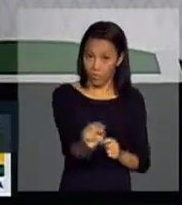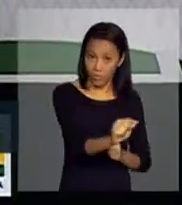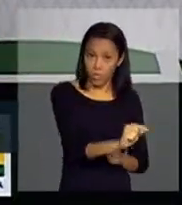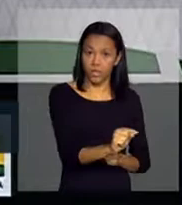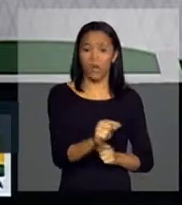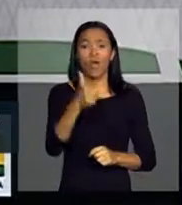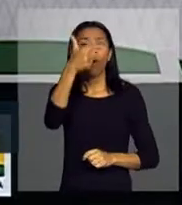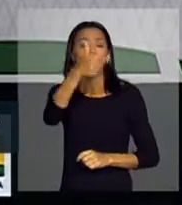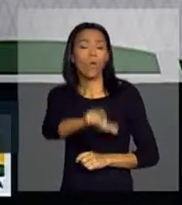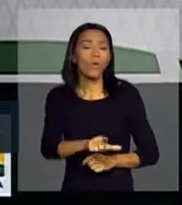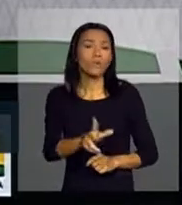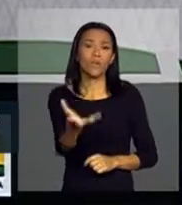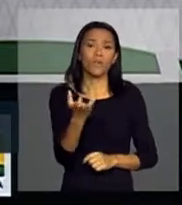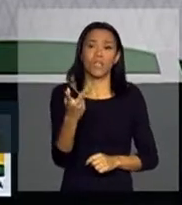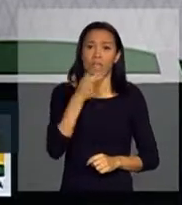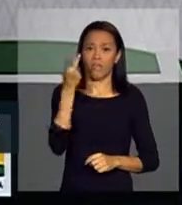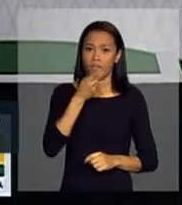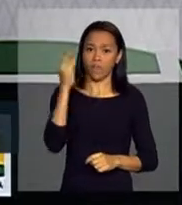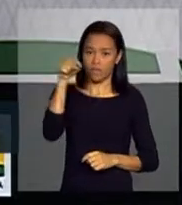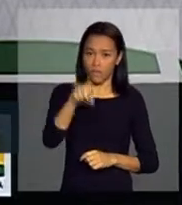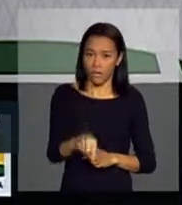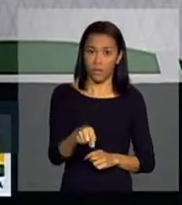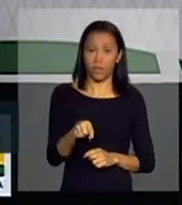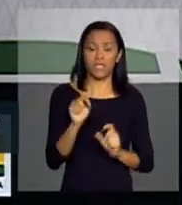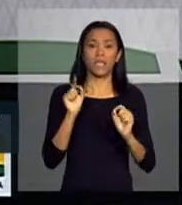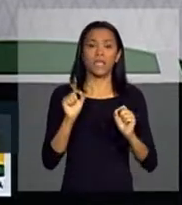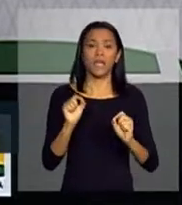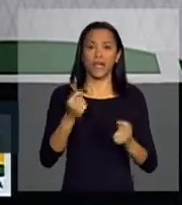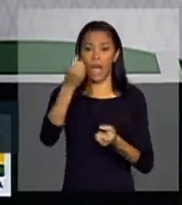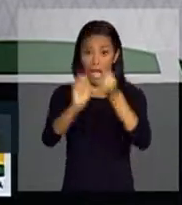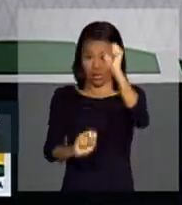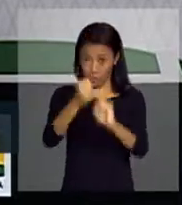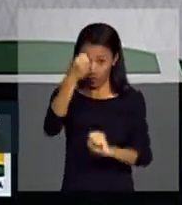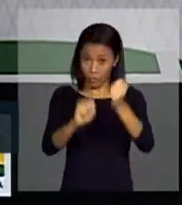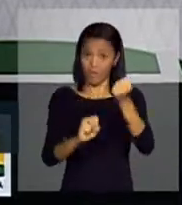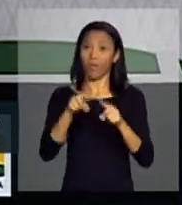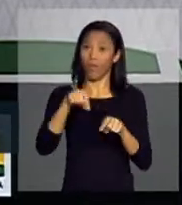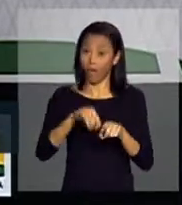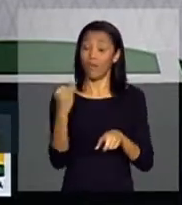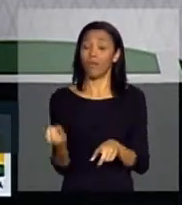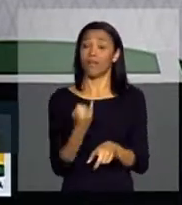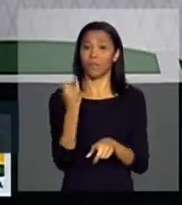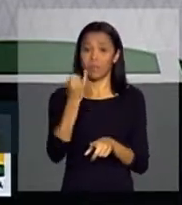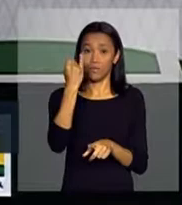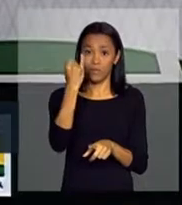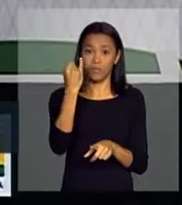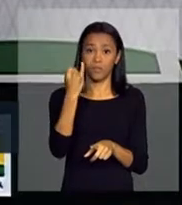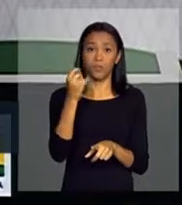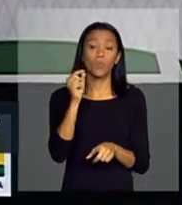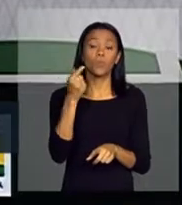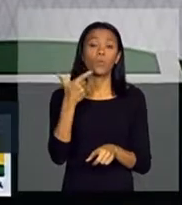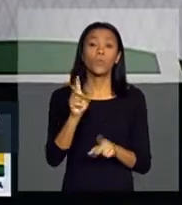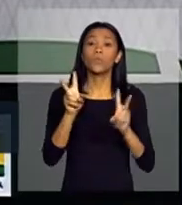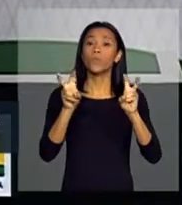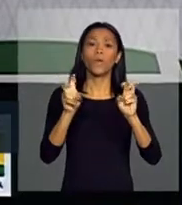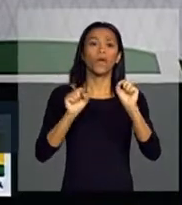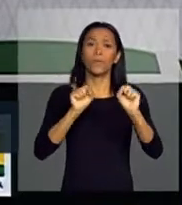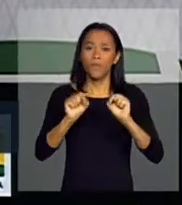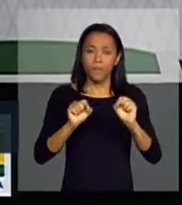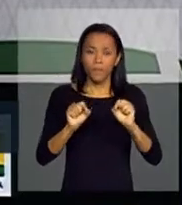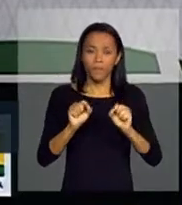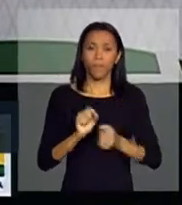há um outro fator que no caso da indústria é importante é esta questão da